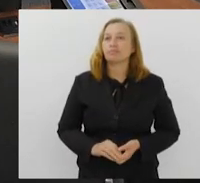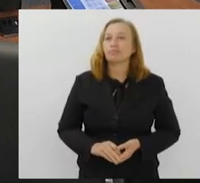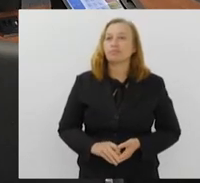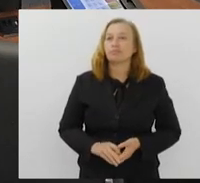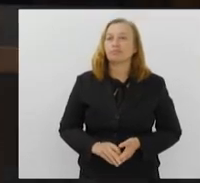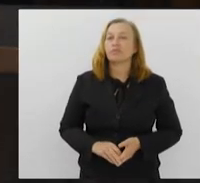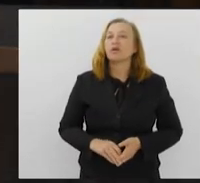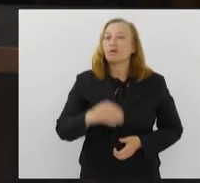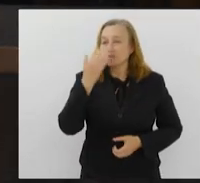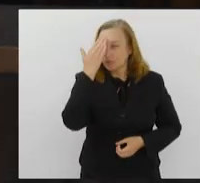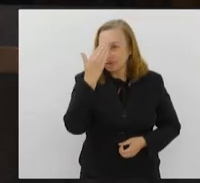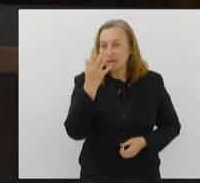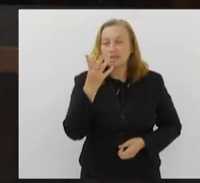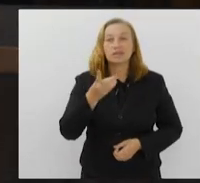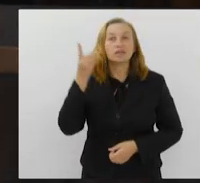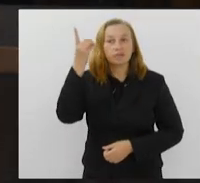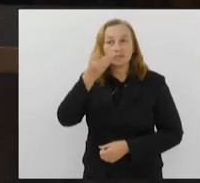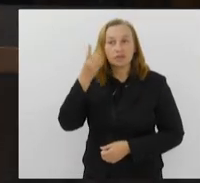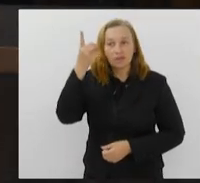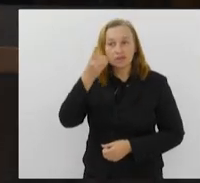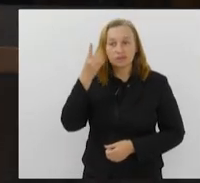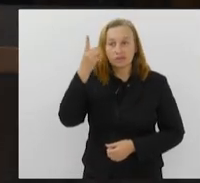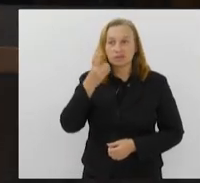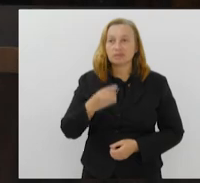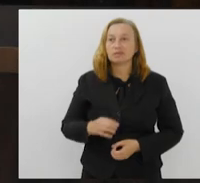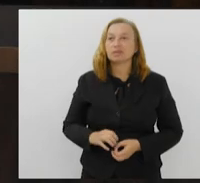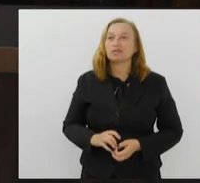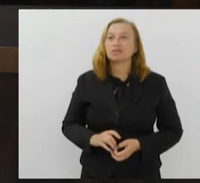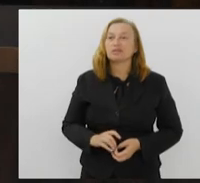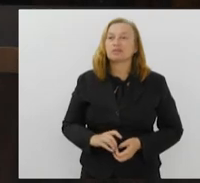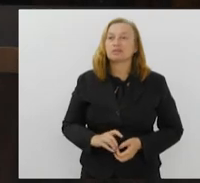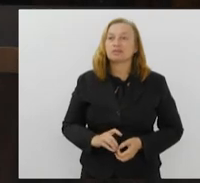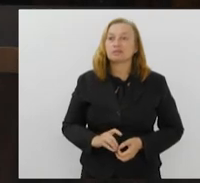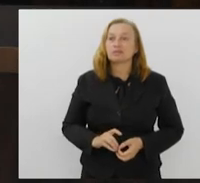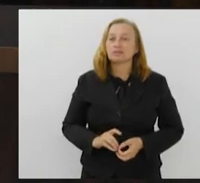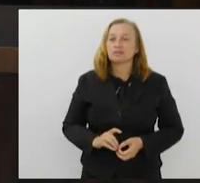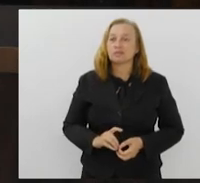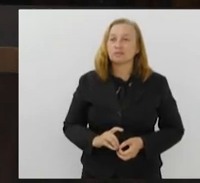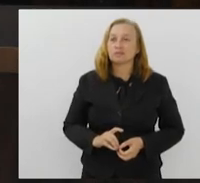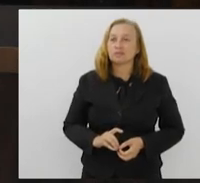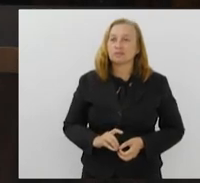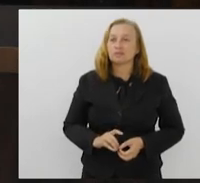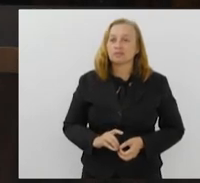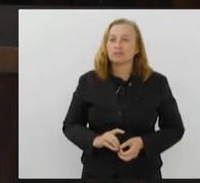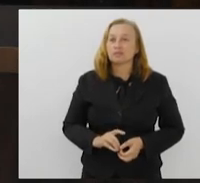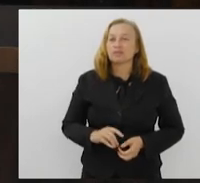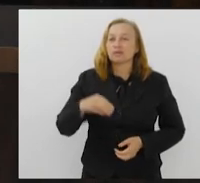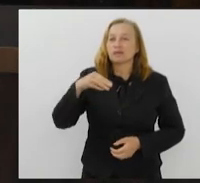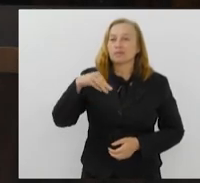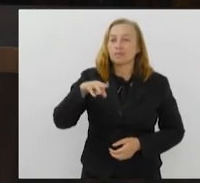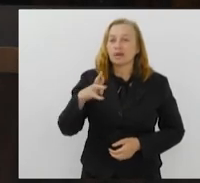Muito obrigado aí, nossa nobre deputada, vereadora Marina do MST.